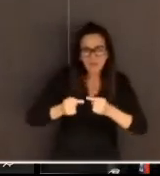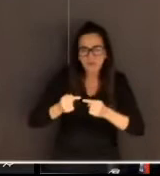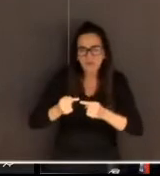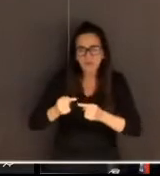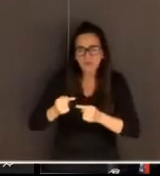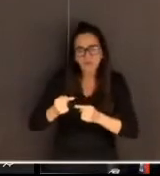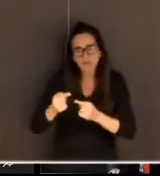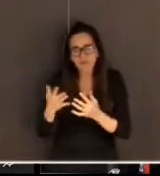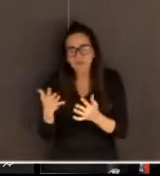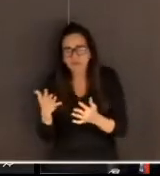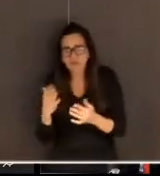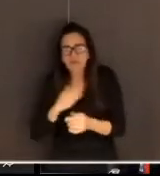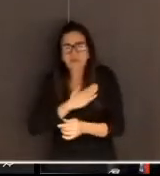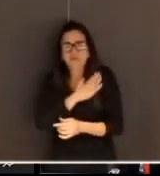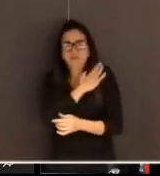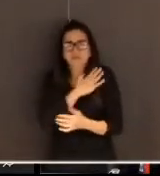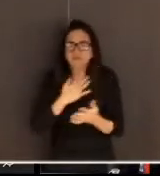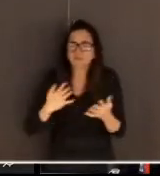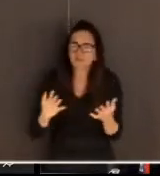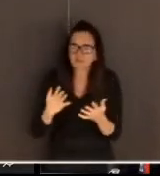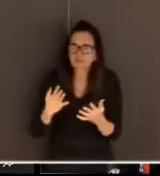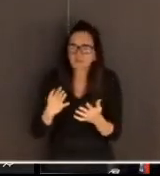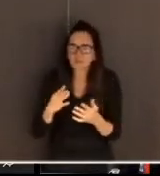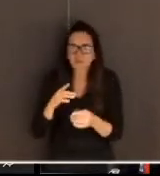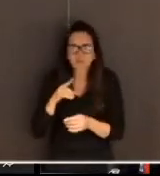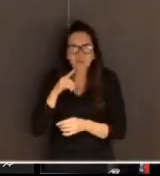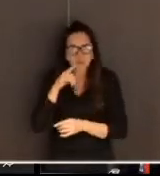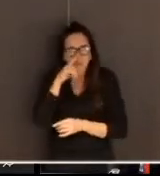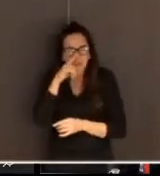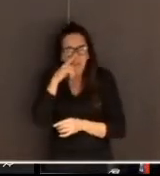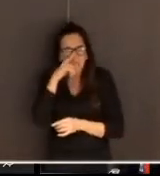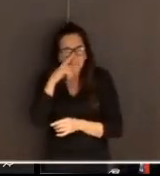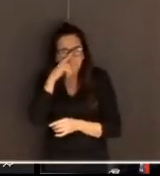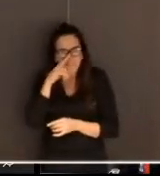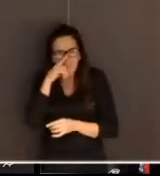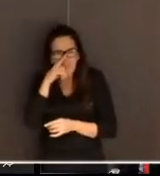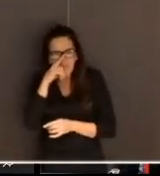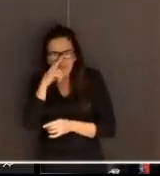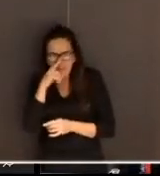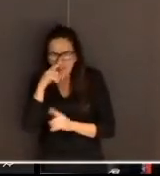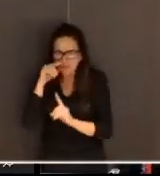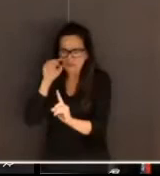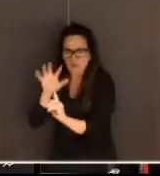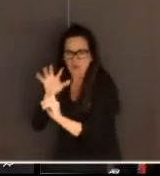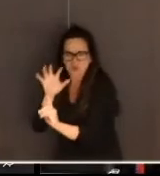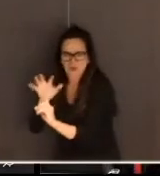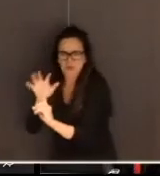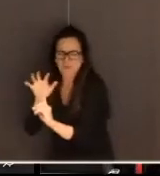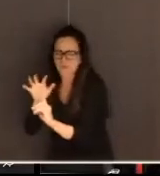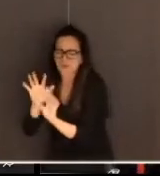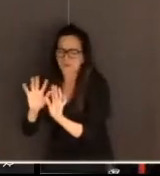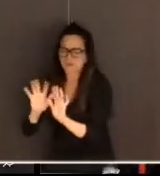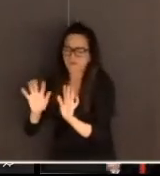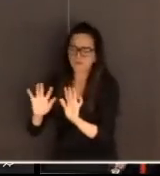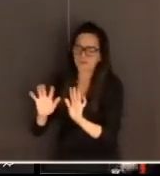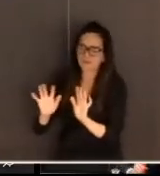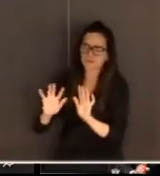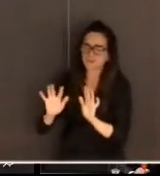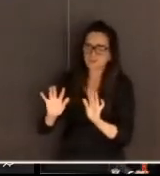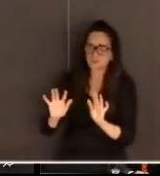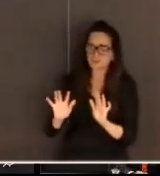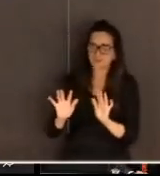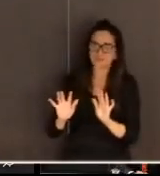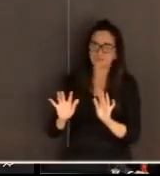nenhuma maneira houve risco concreto de levar o jurado a uma compreensão indevida ou a um